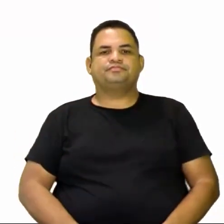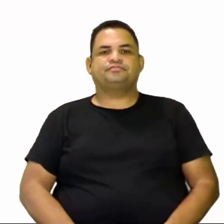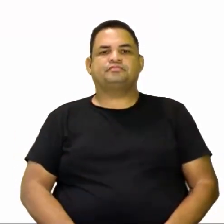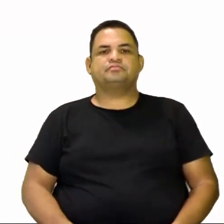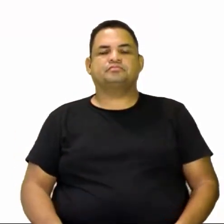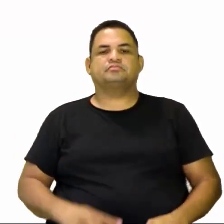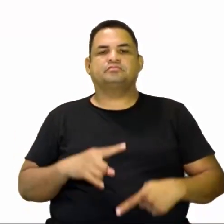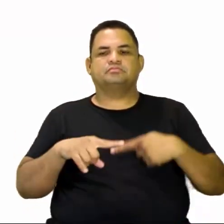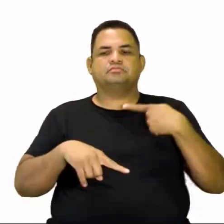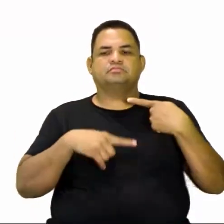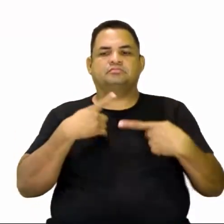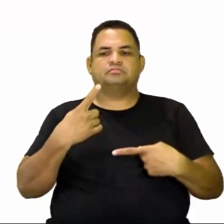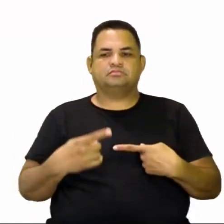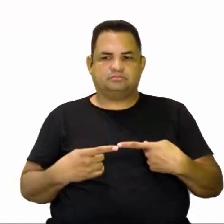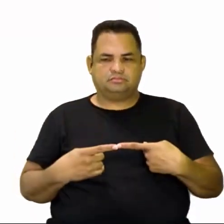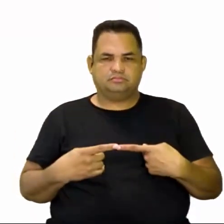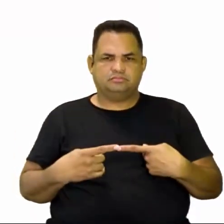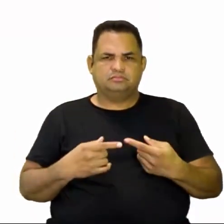Na sequência,